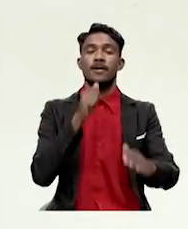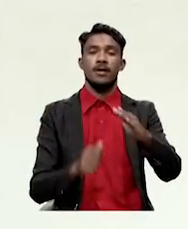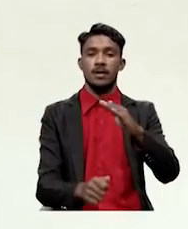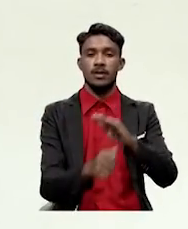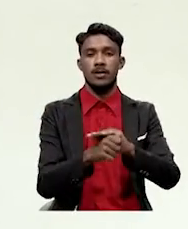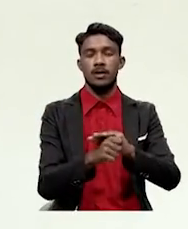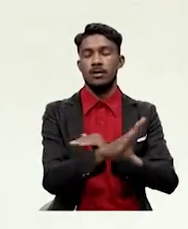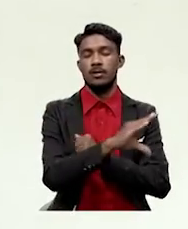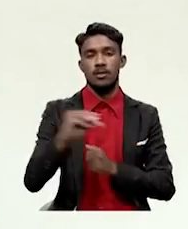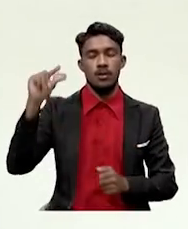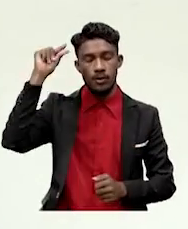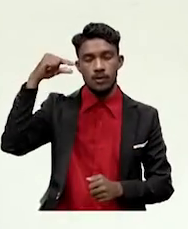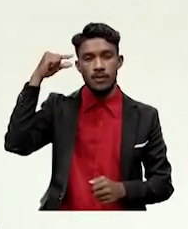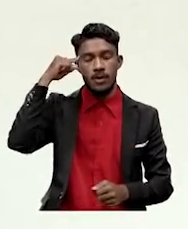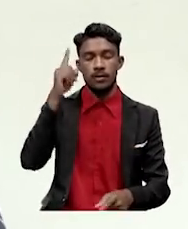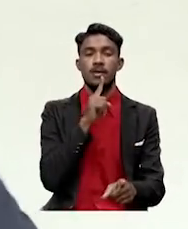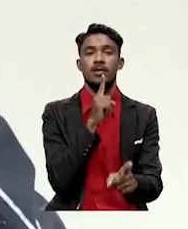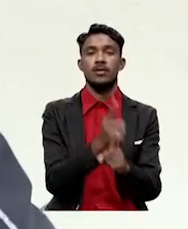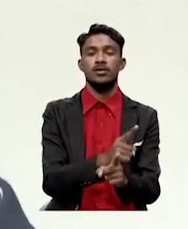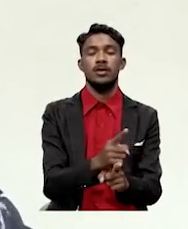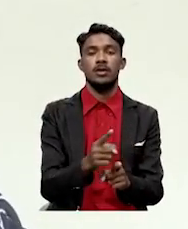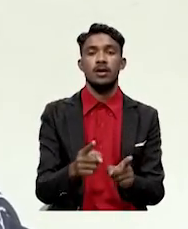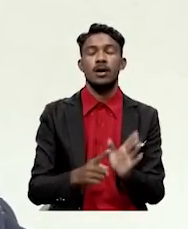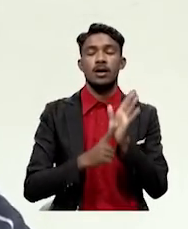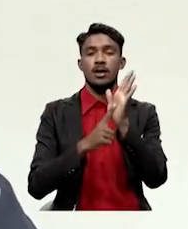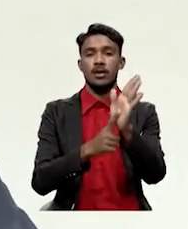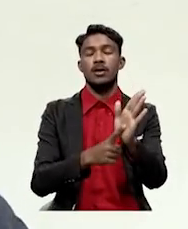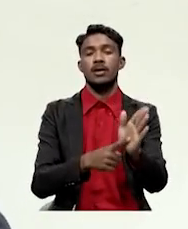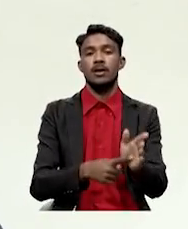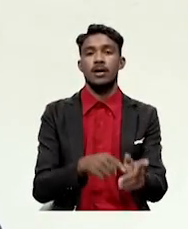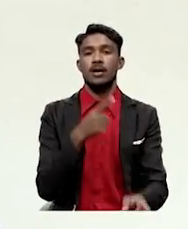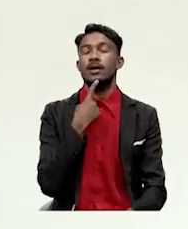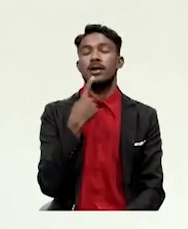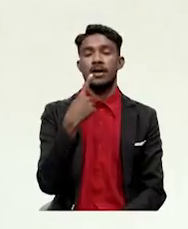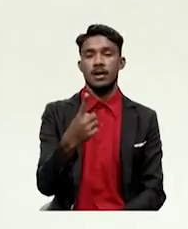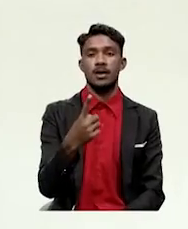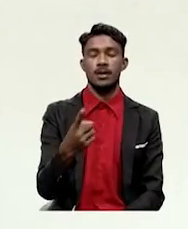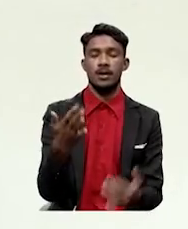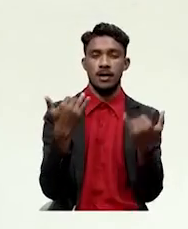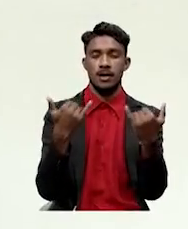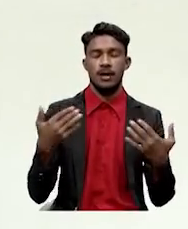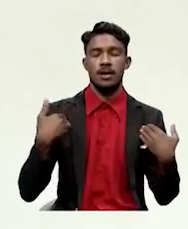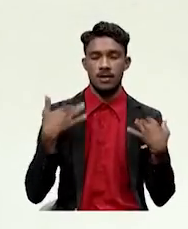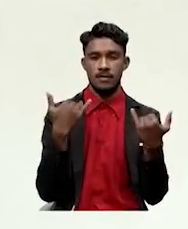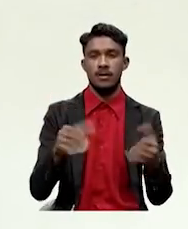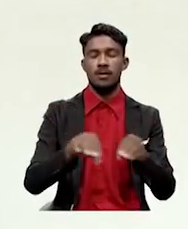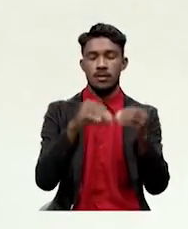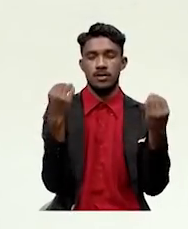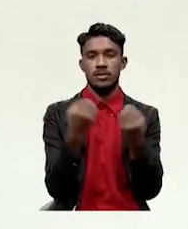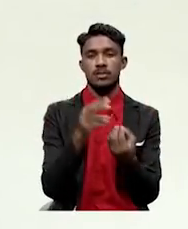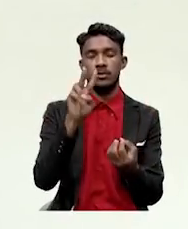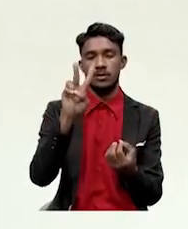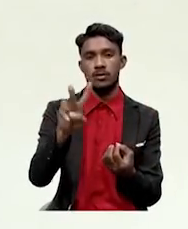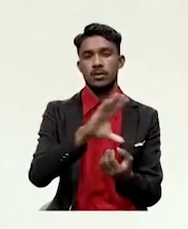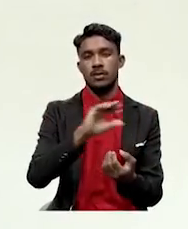facto atau tutup saja atau hati-hati kata eksistensi organ ruane e extra konstitusional